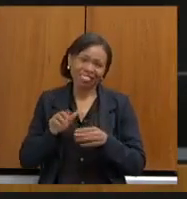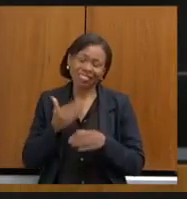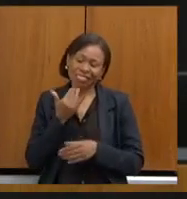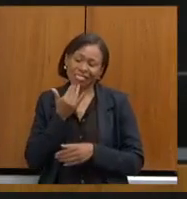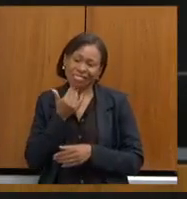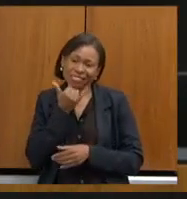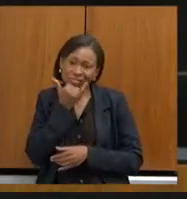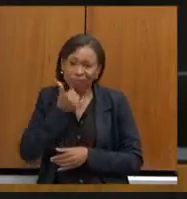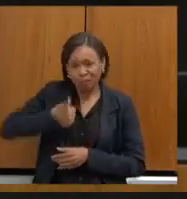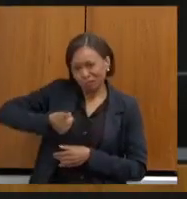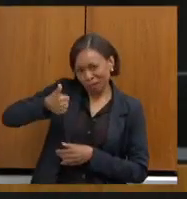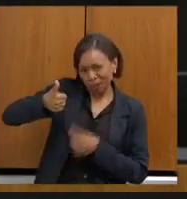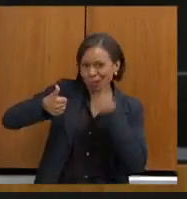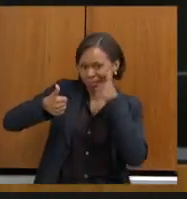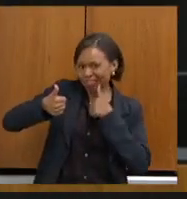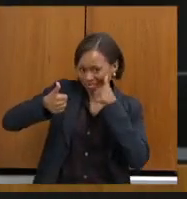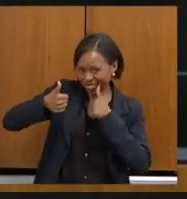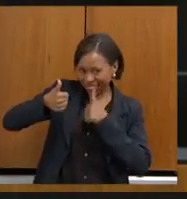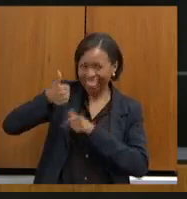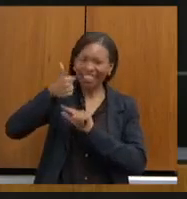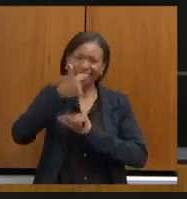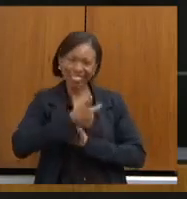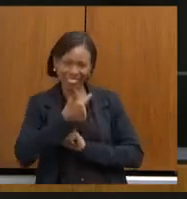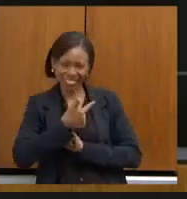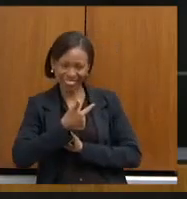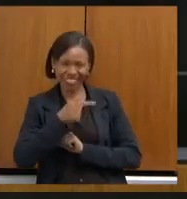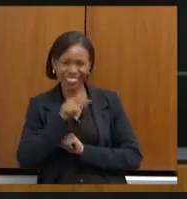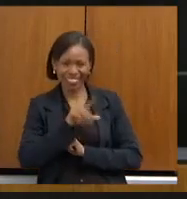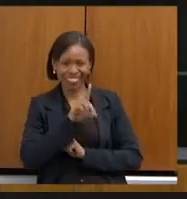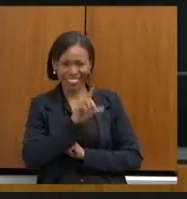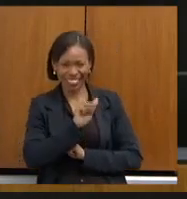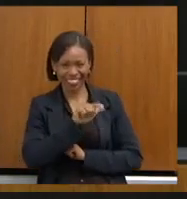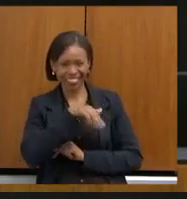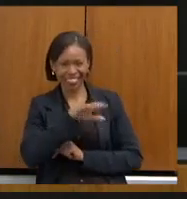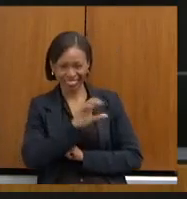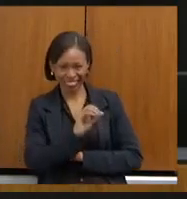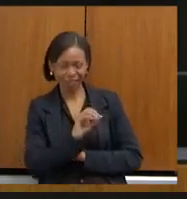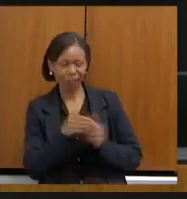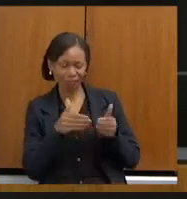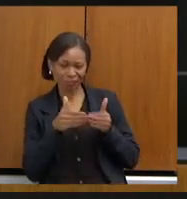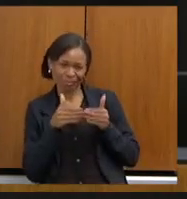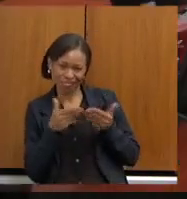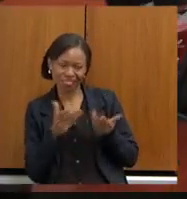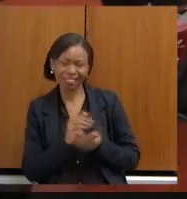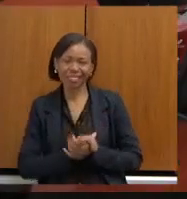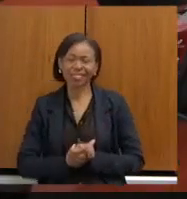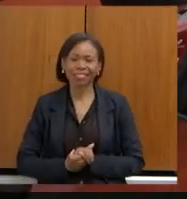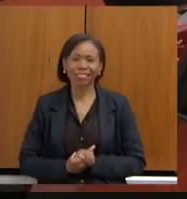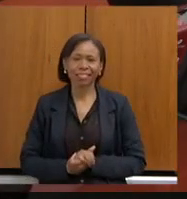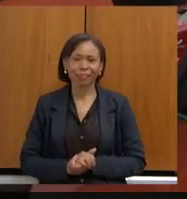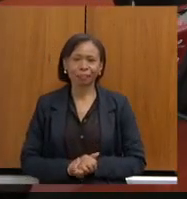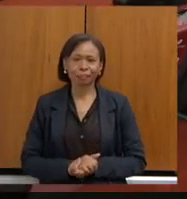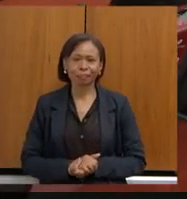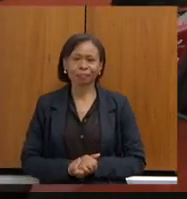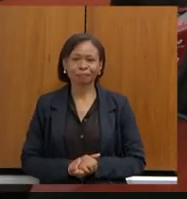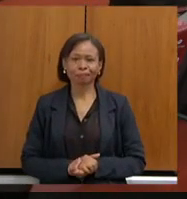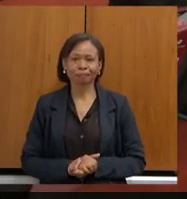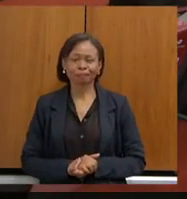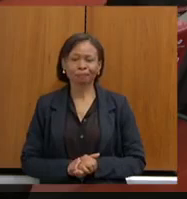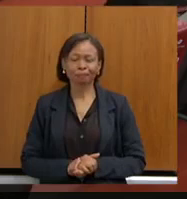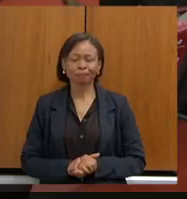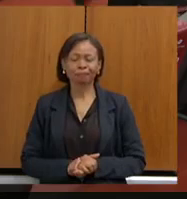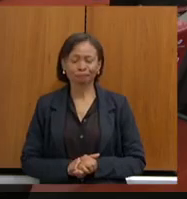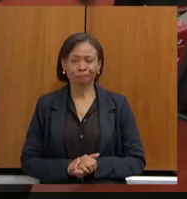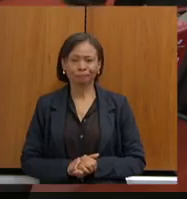feminina e logo em seguida você merece em qual a palavra deputados eles haviam Presidente